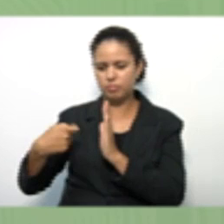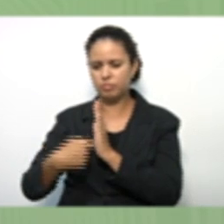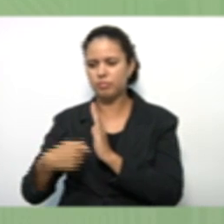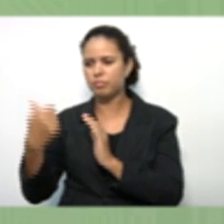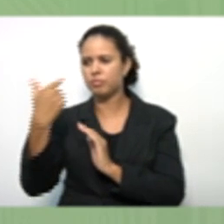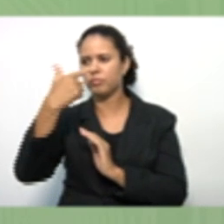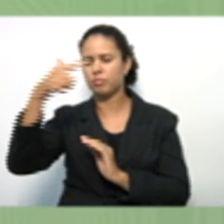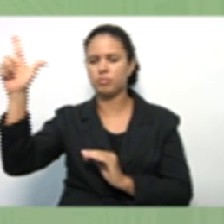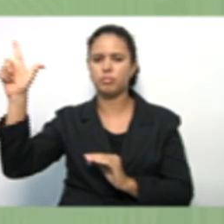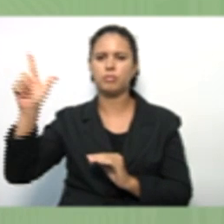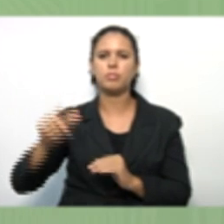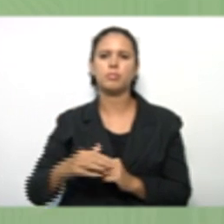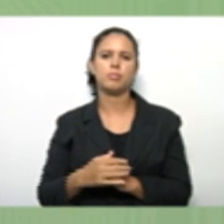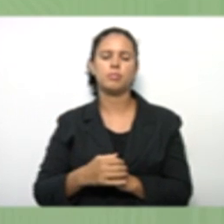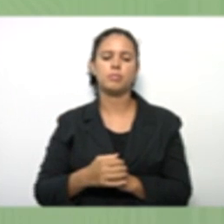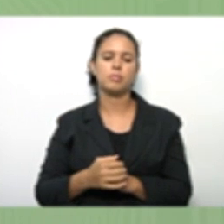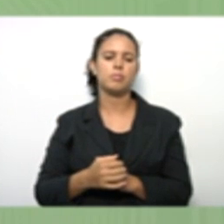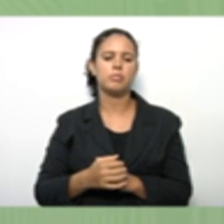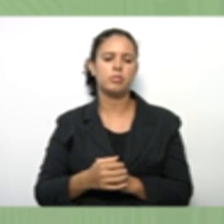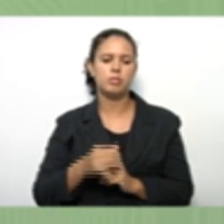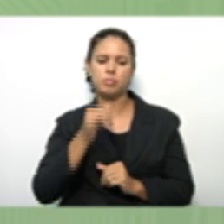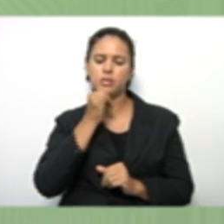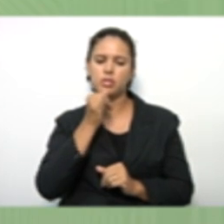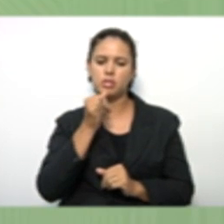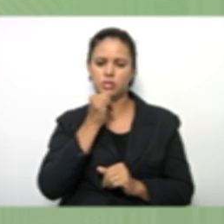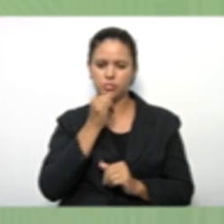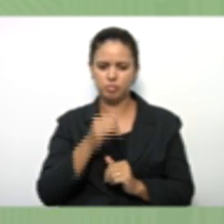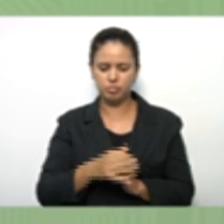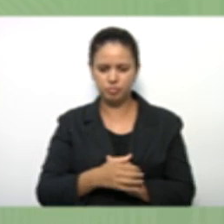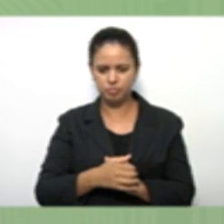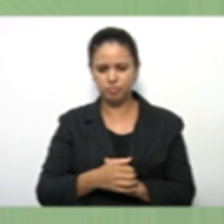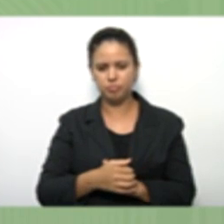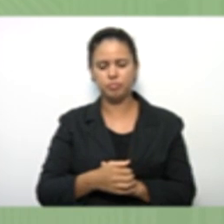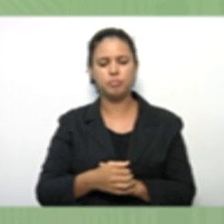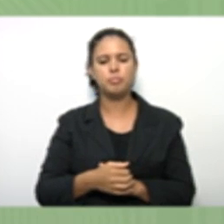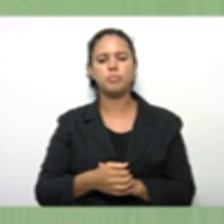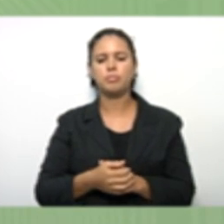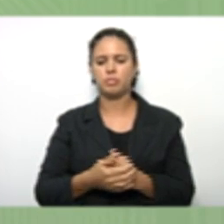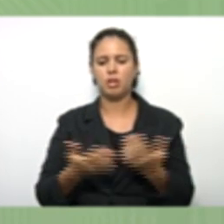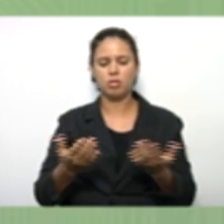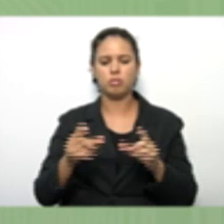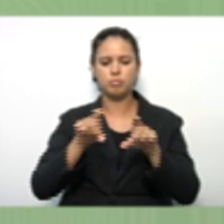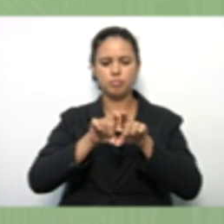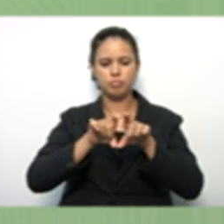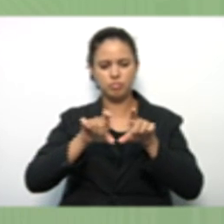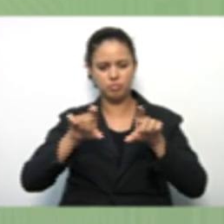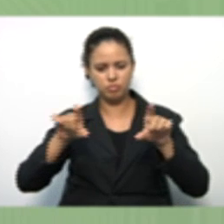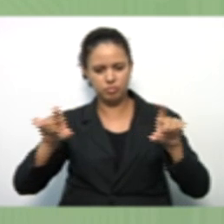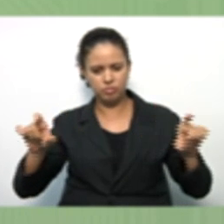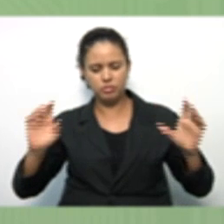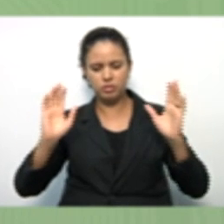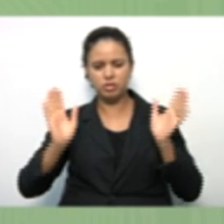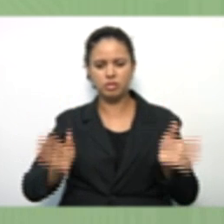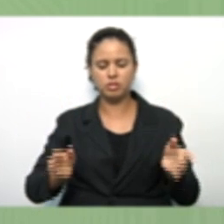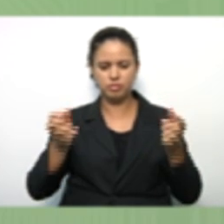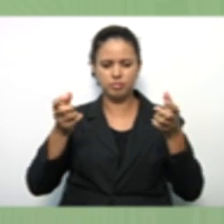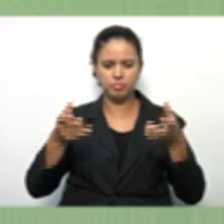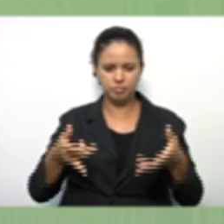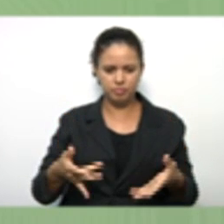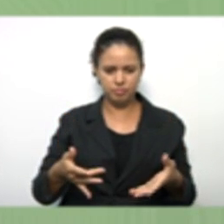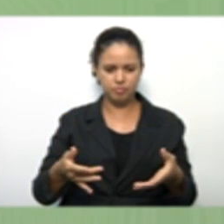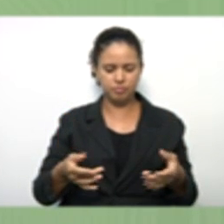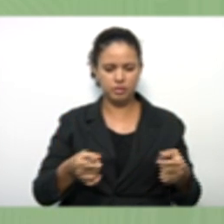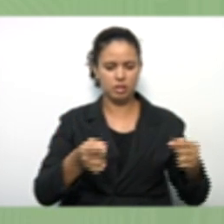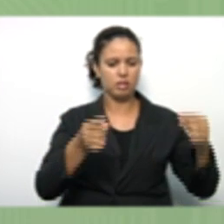lá. Exemplo de situação favorável. Então, nós demonstramos lá anteriormente que o total